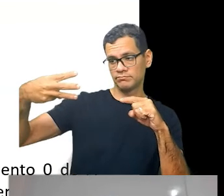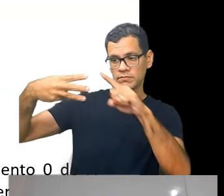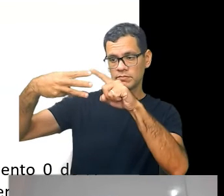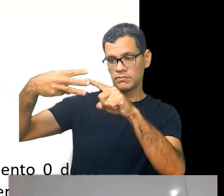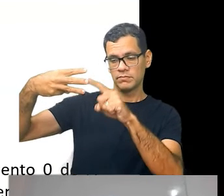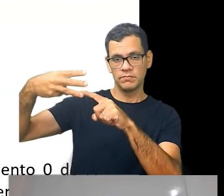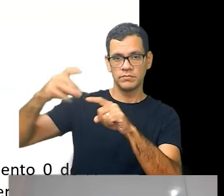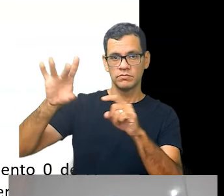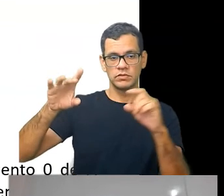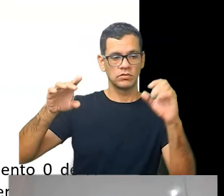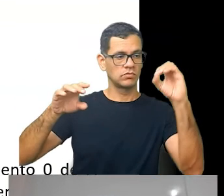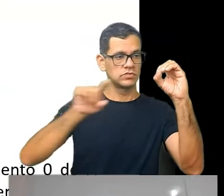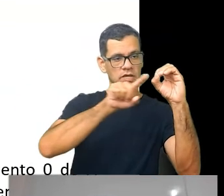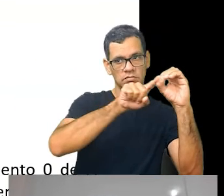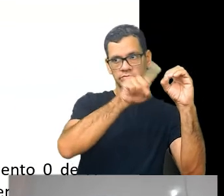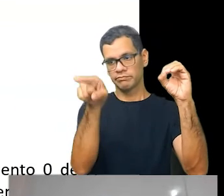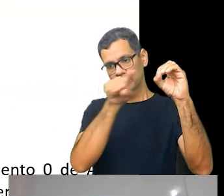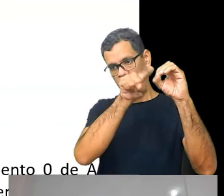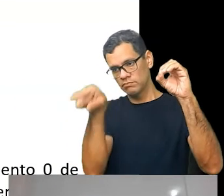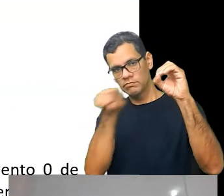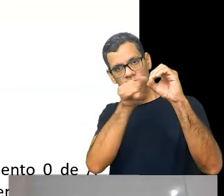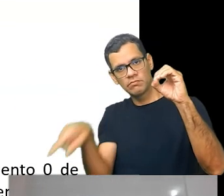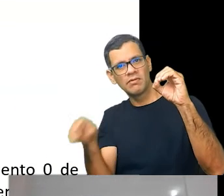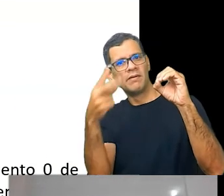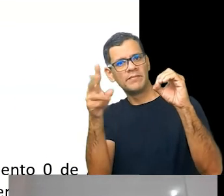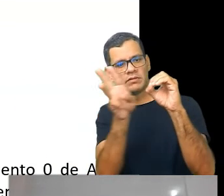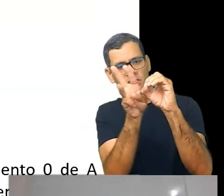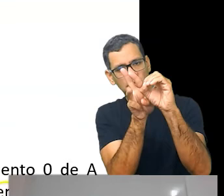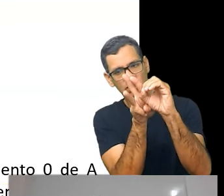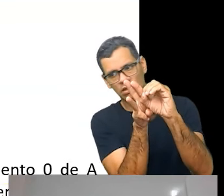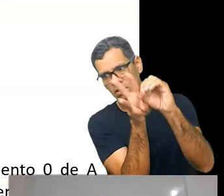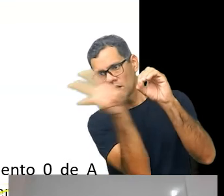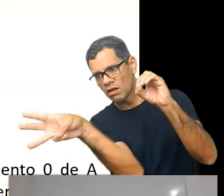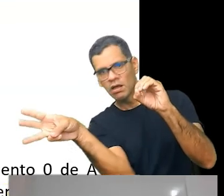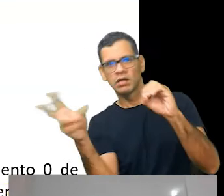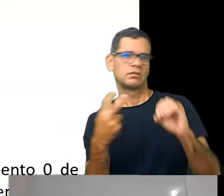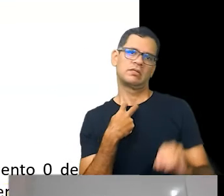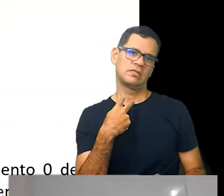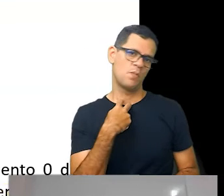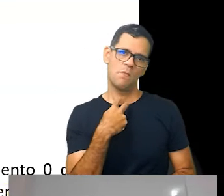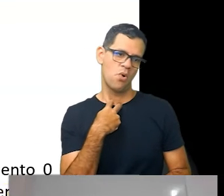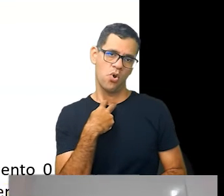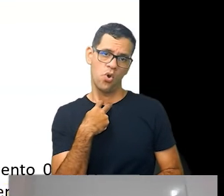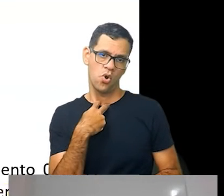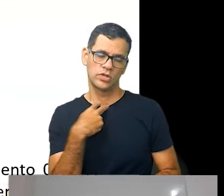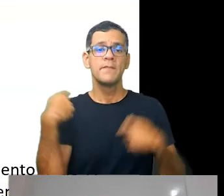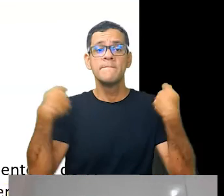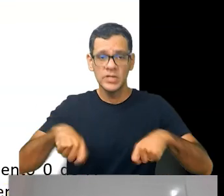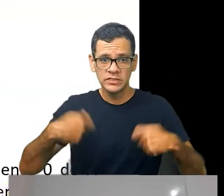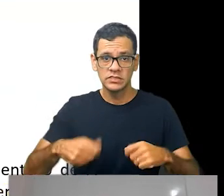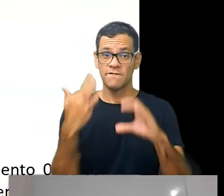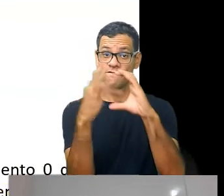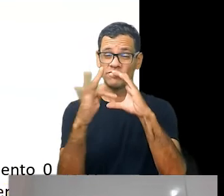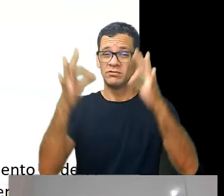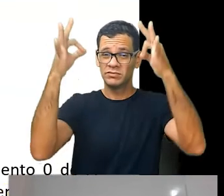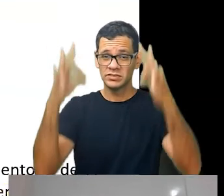não correspondem 3 elementos de B, não apenas um único elemento de B. Então veja que o 0 está ligado